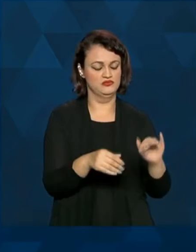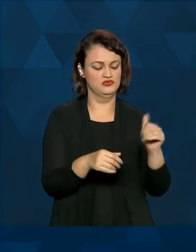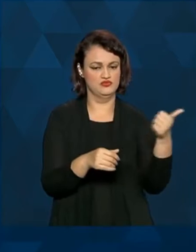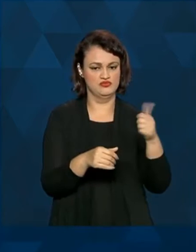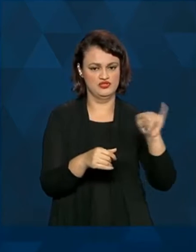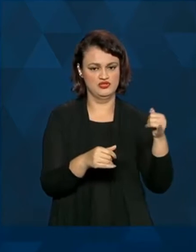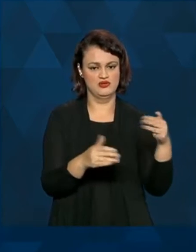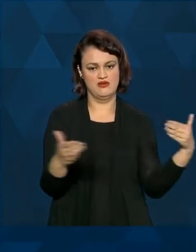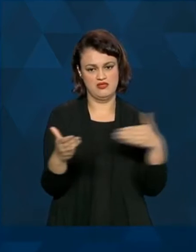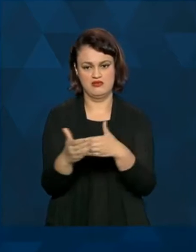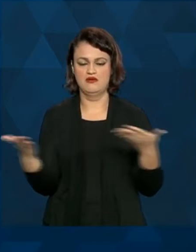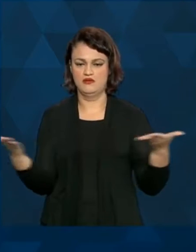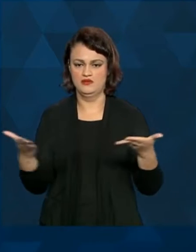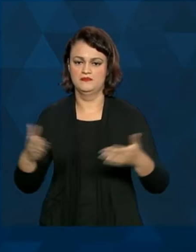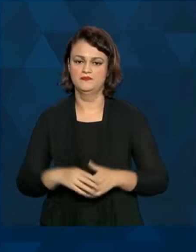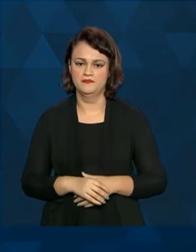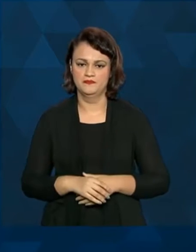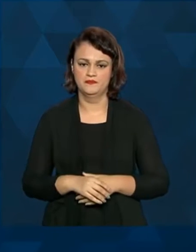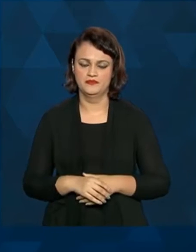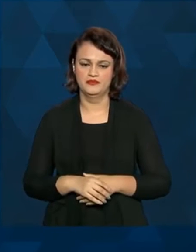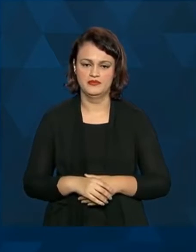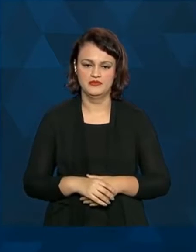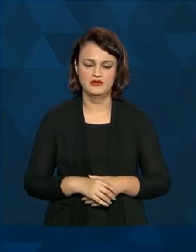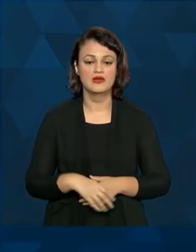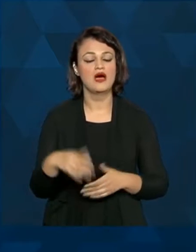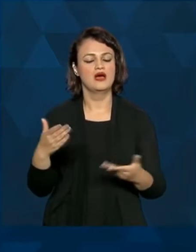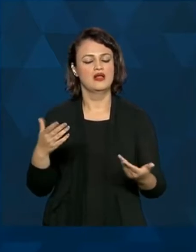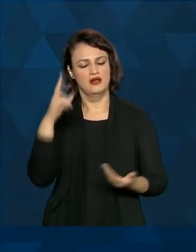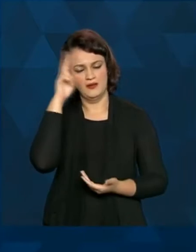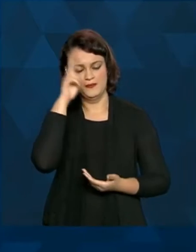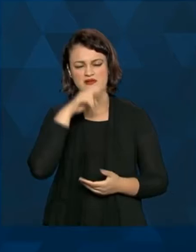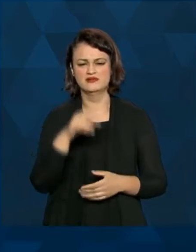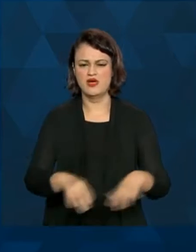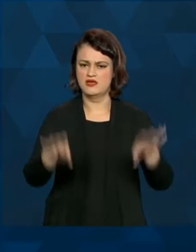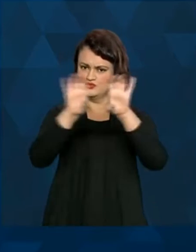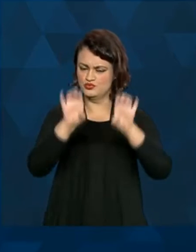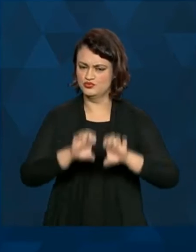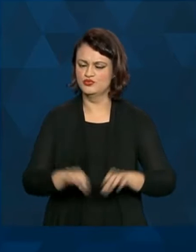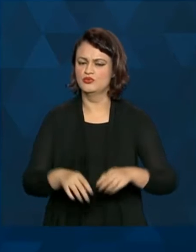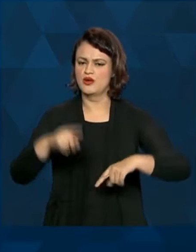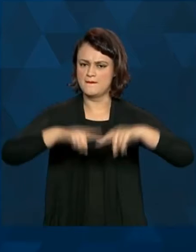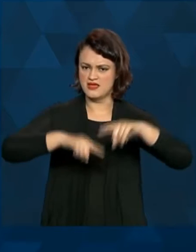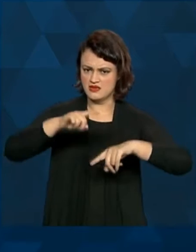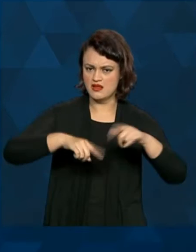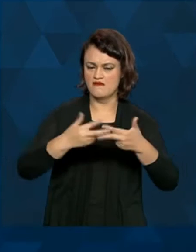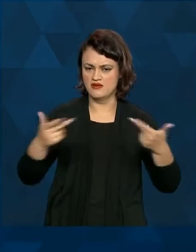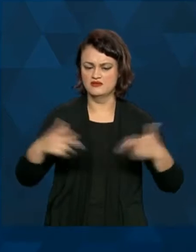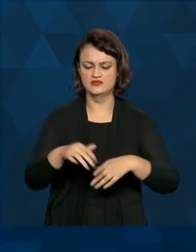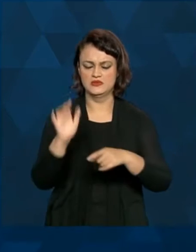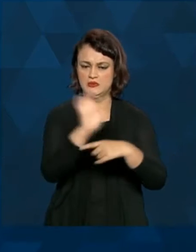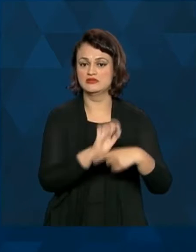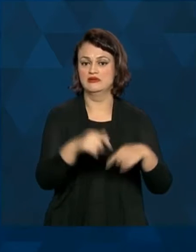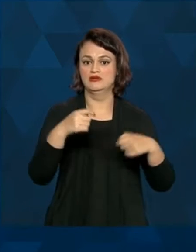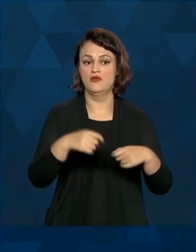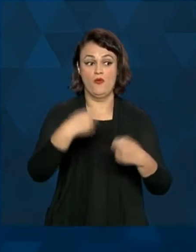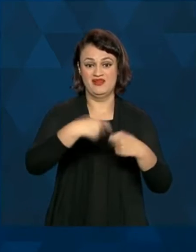momento. Além disso, reforçando a estrutura e o material adquirido pelo Estado, que é